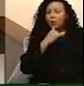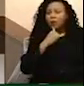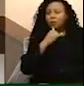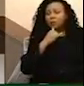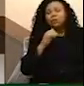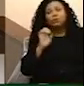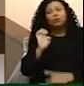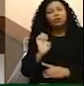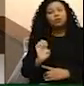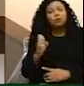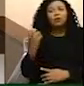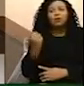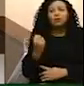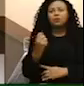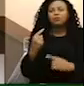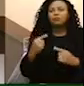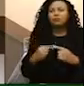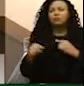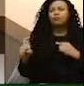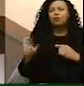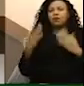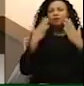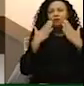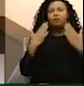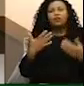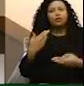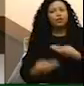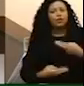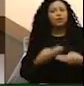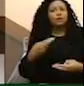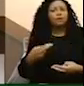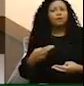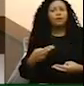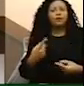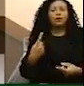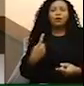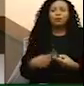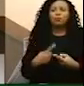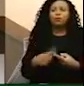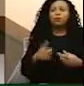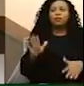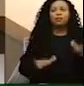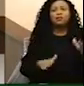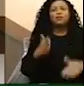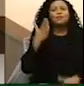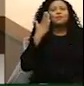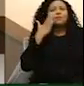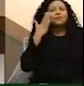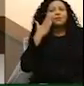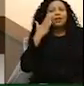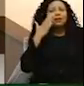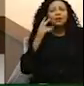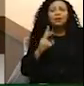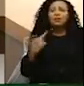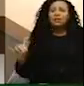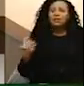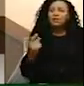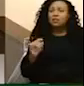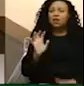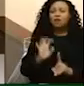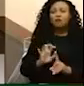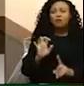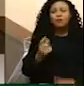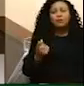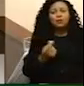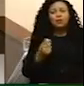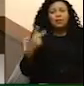essa demonstração de incoerência frente à reforma, porque provavelmente sabe que o impacto fiscal